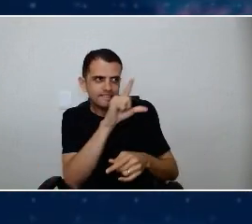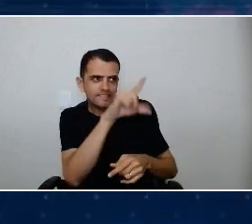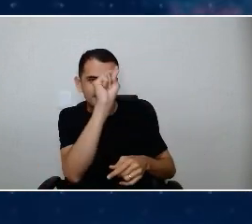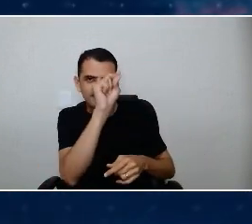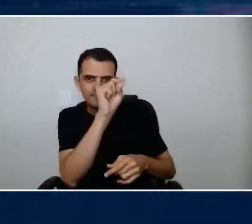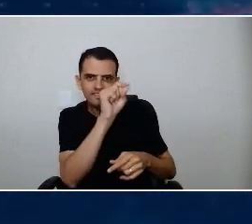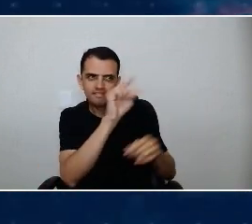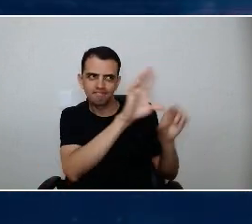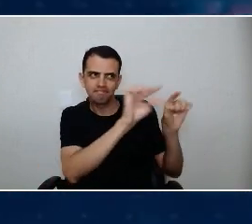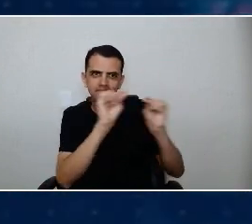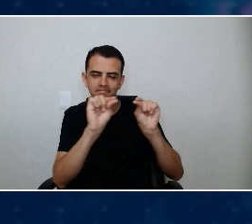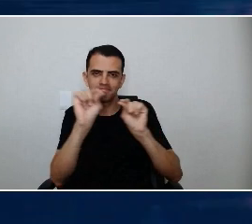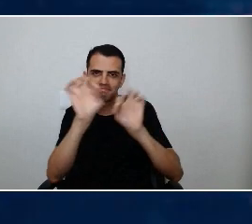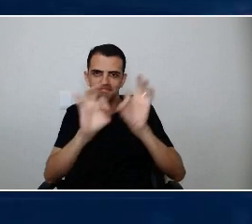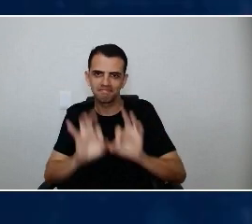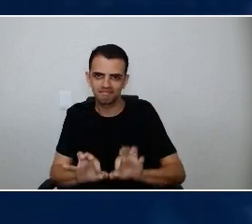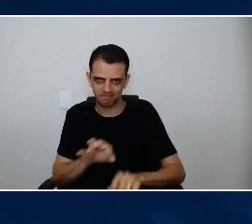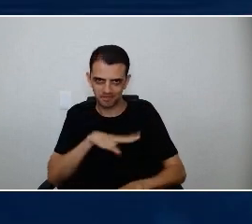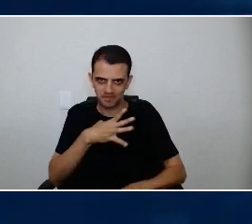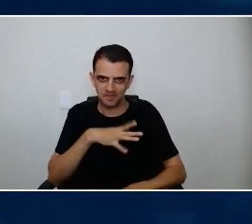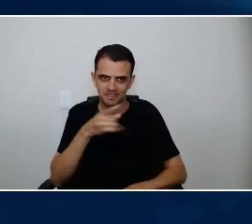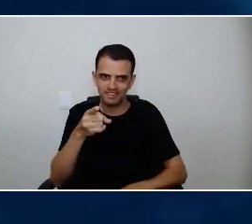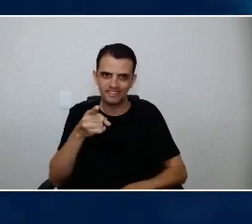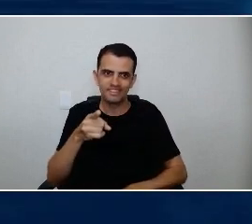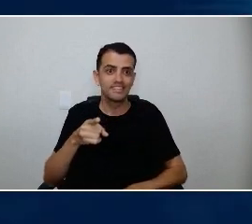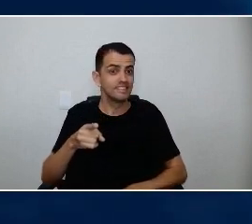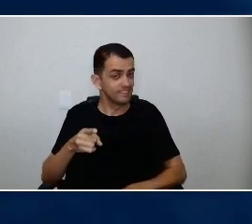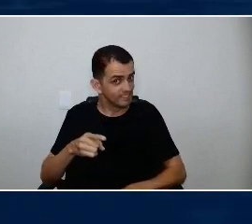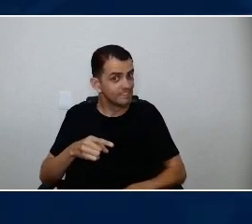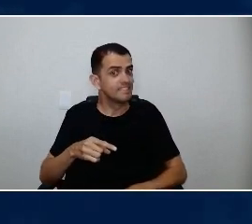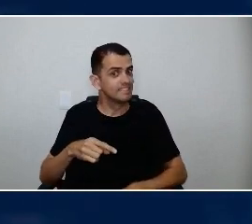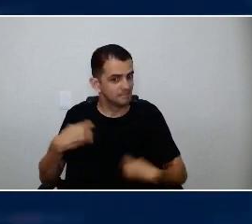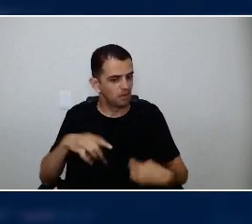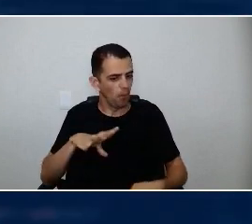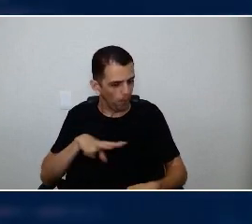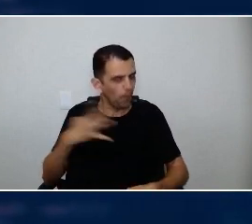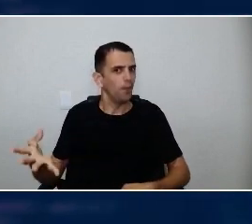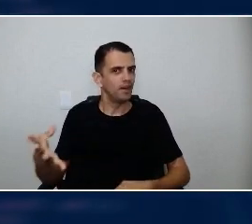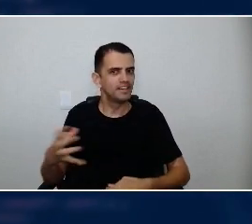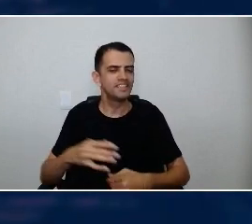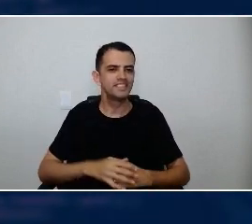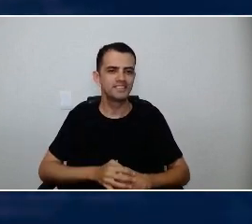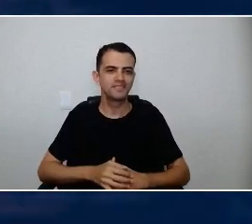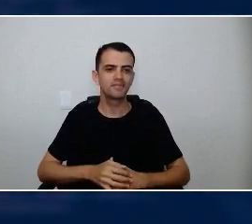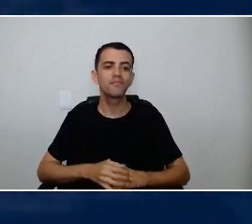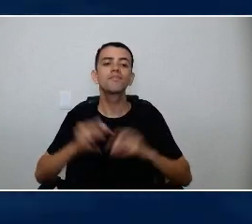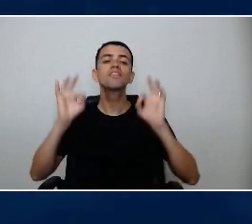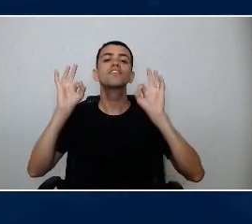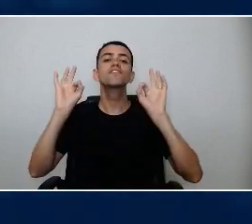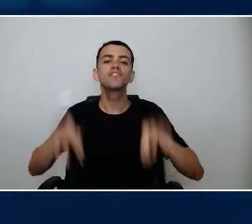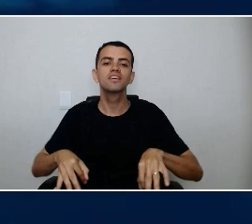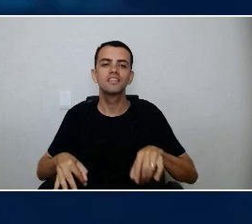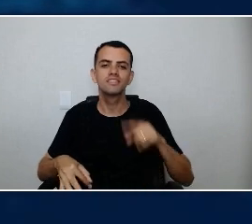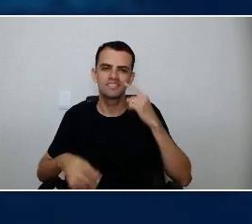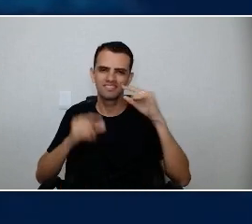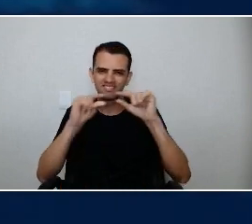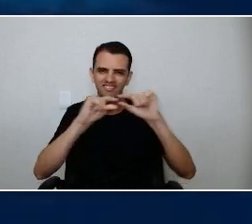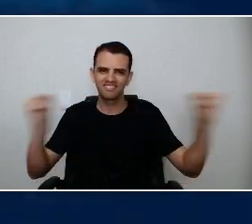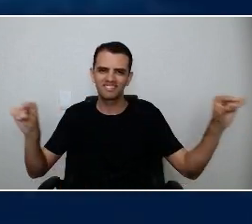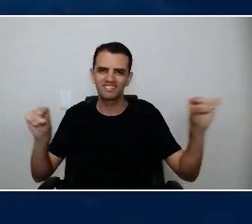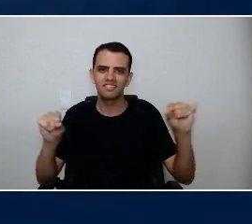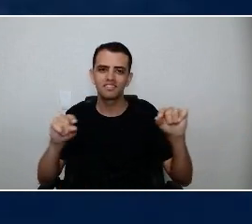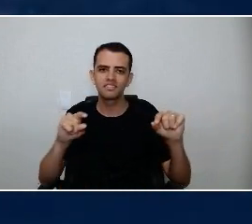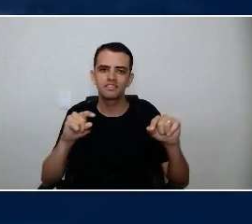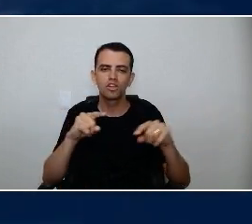negócio tem que ter culhões e no final fica assim coloquei algumas txas é o objeto de teste né mas vai